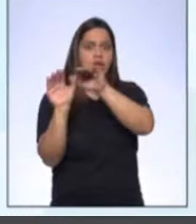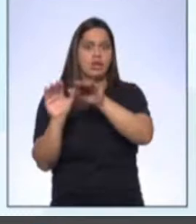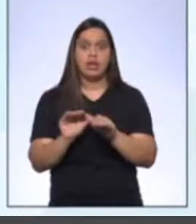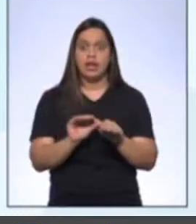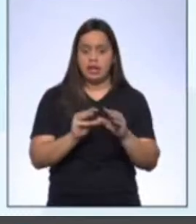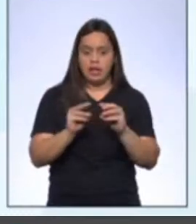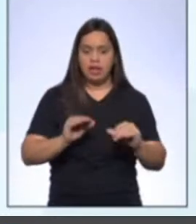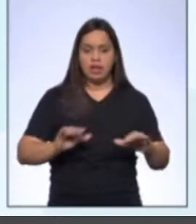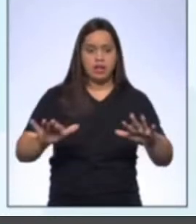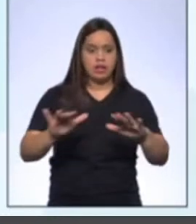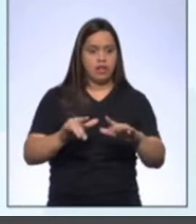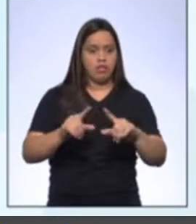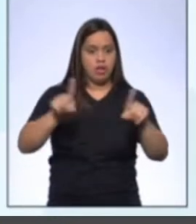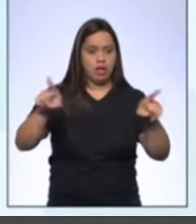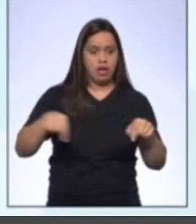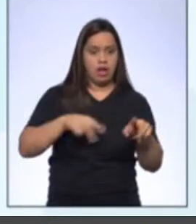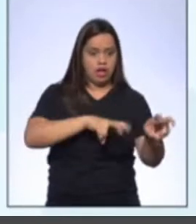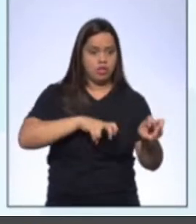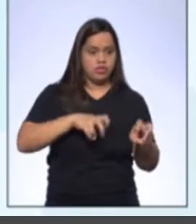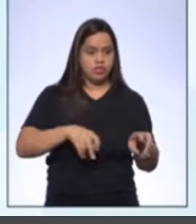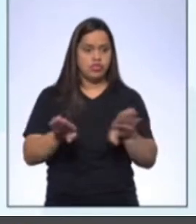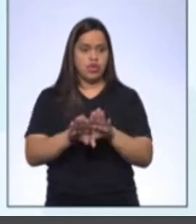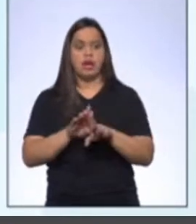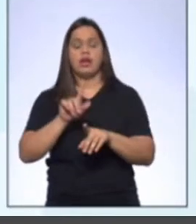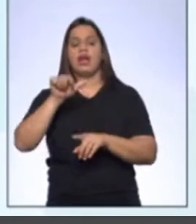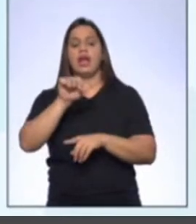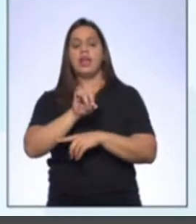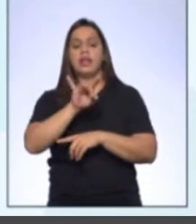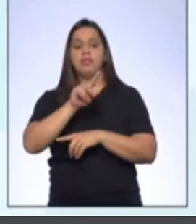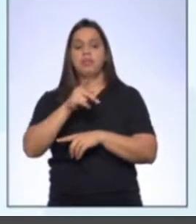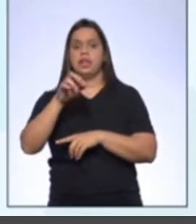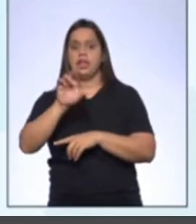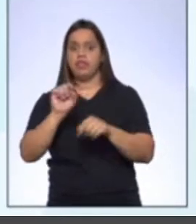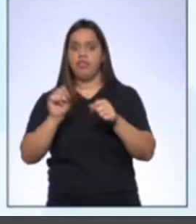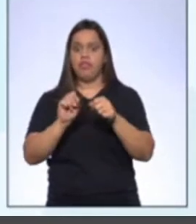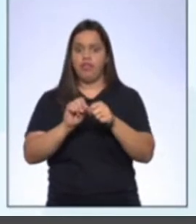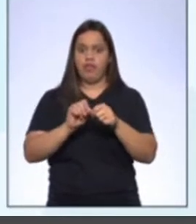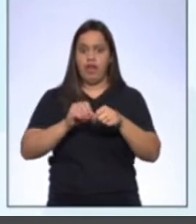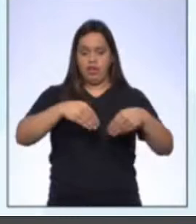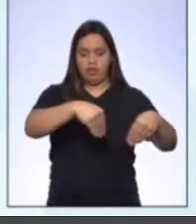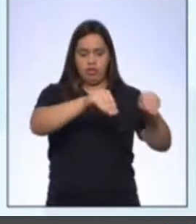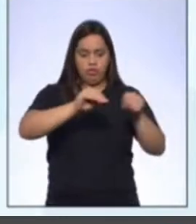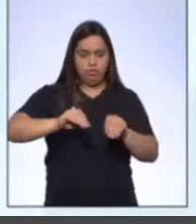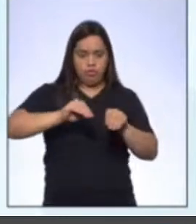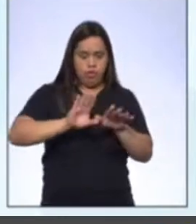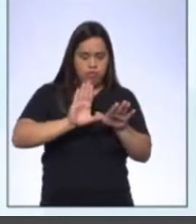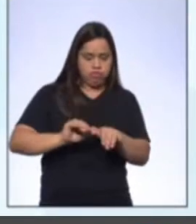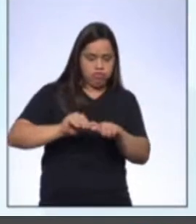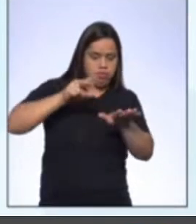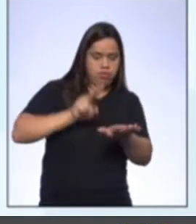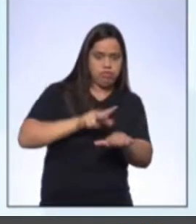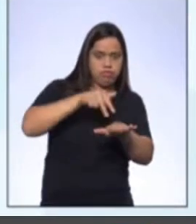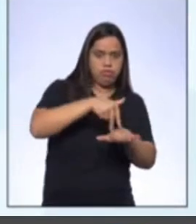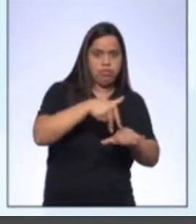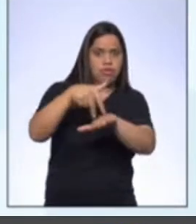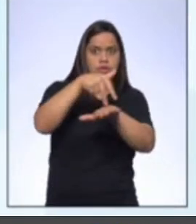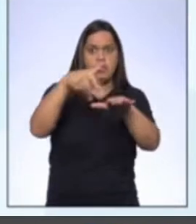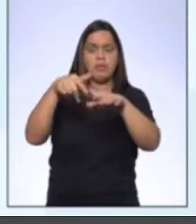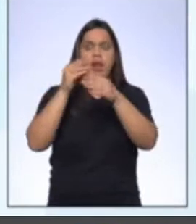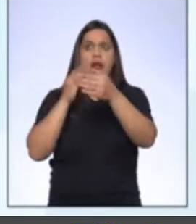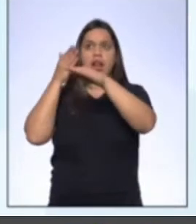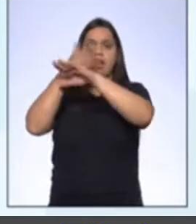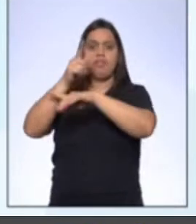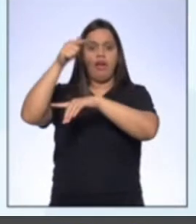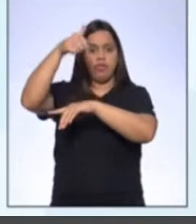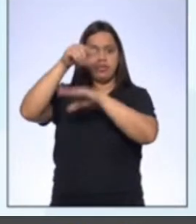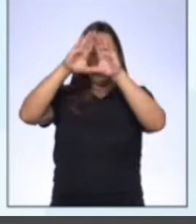de Sailipédia e queriam formar um tapete voador para transportá-lo ao sétimo céu, a mãe decidiu levá-lo ao médico.